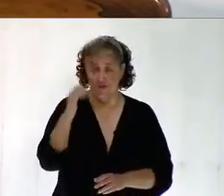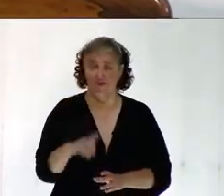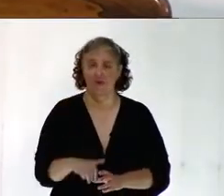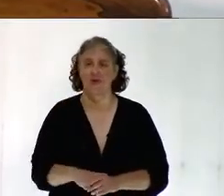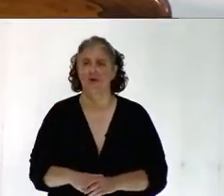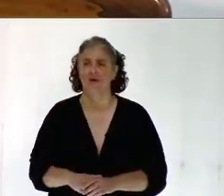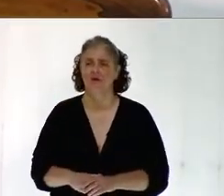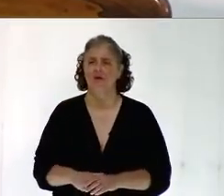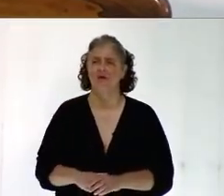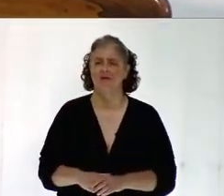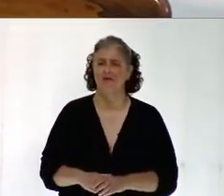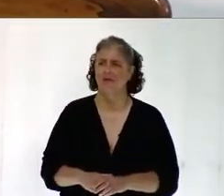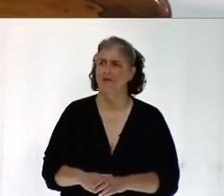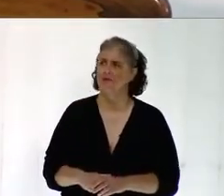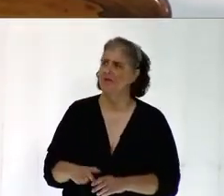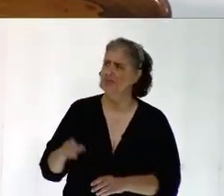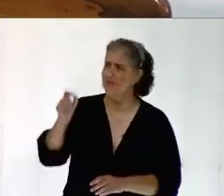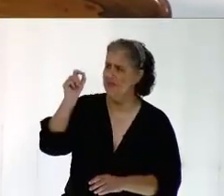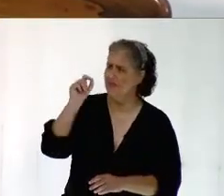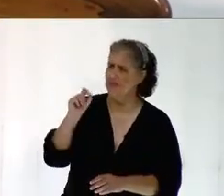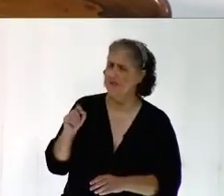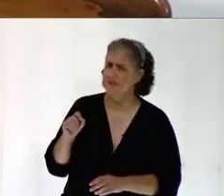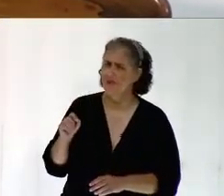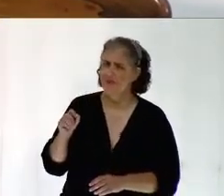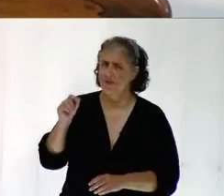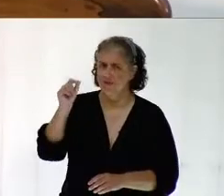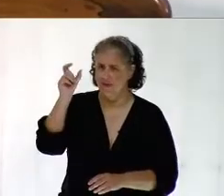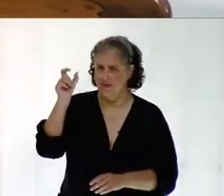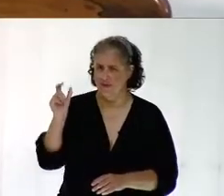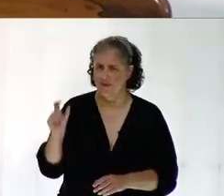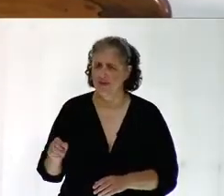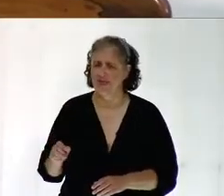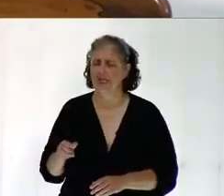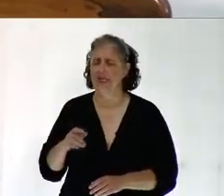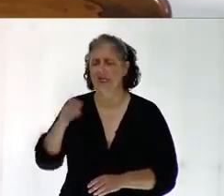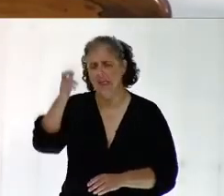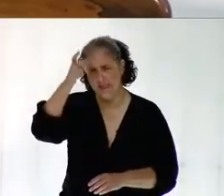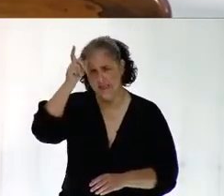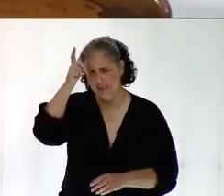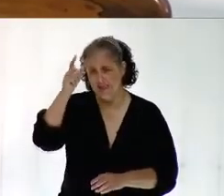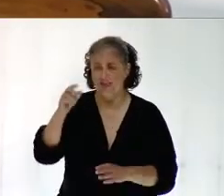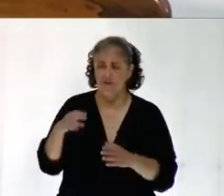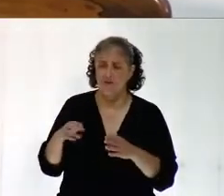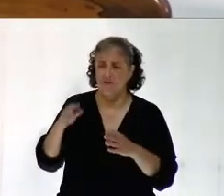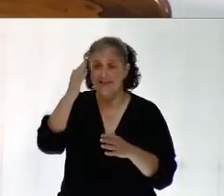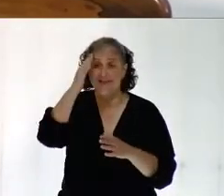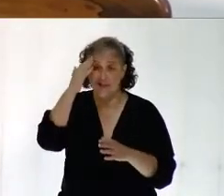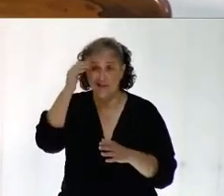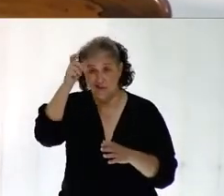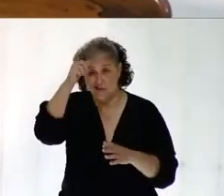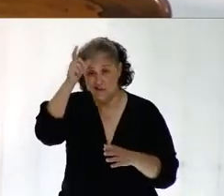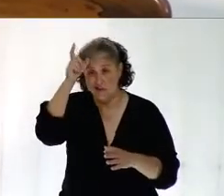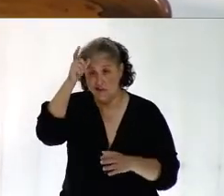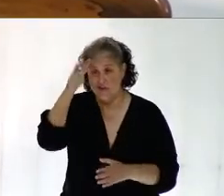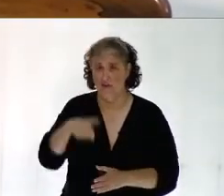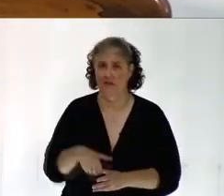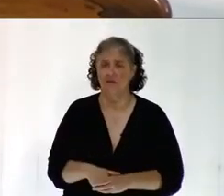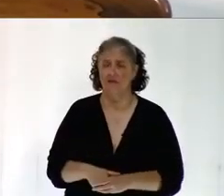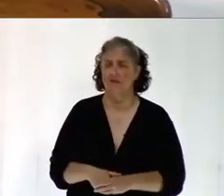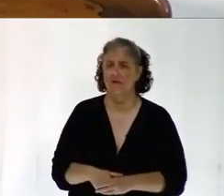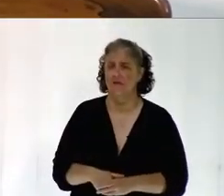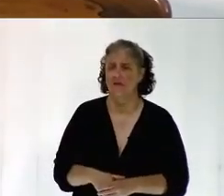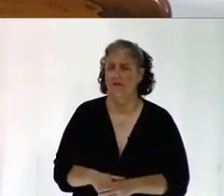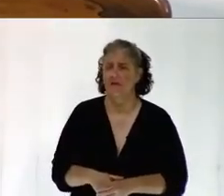e o que é este que confronto próprio filho de deus se você viver a sua vida pensando que ele não